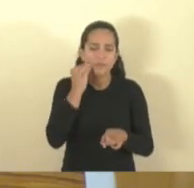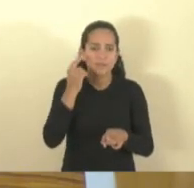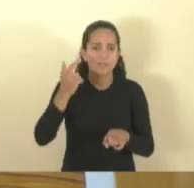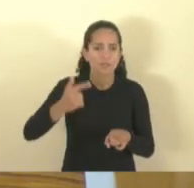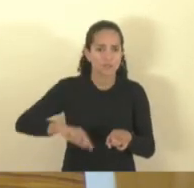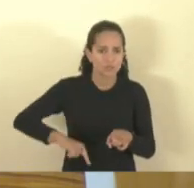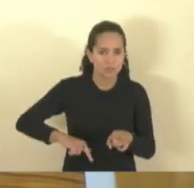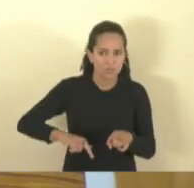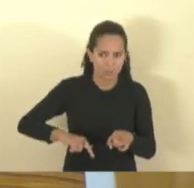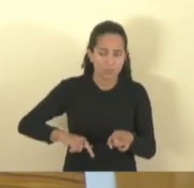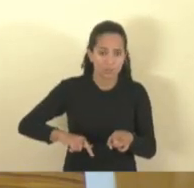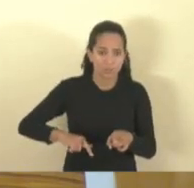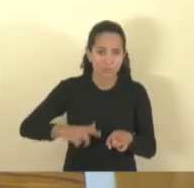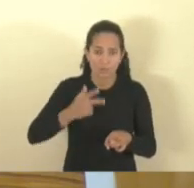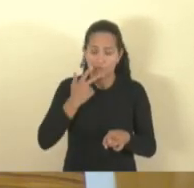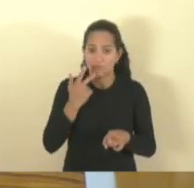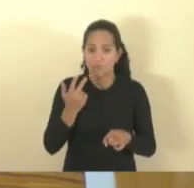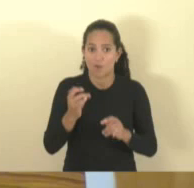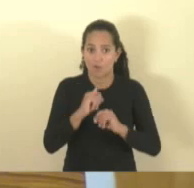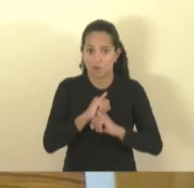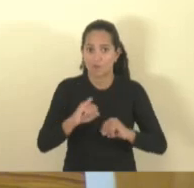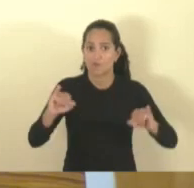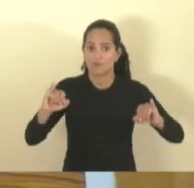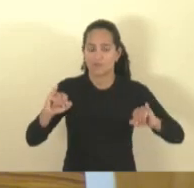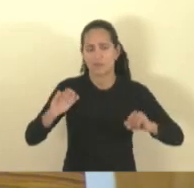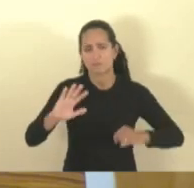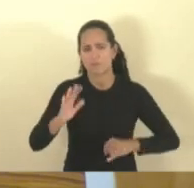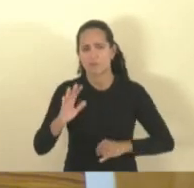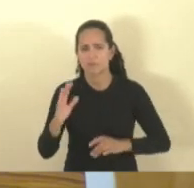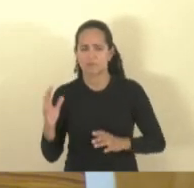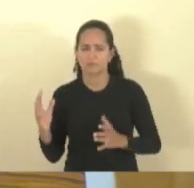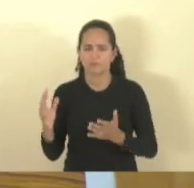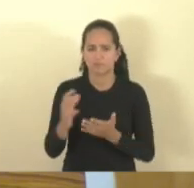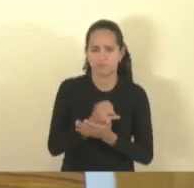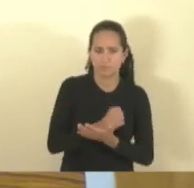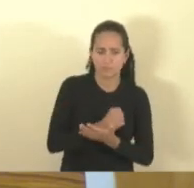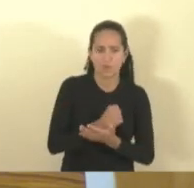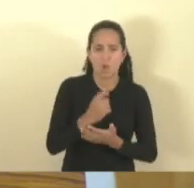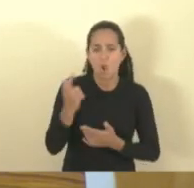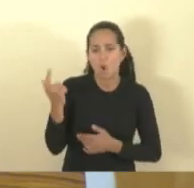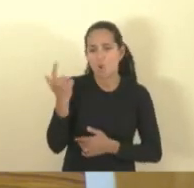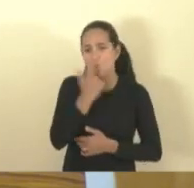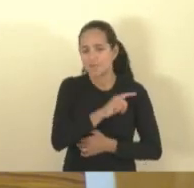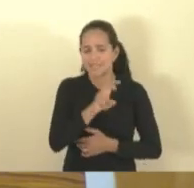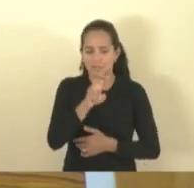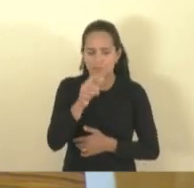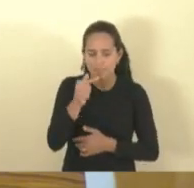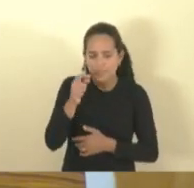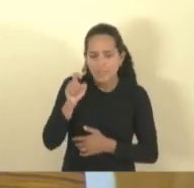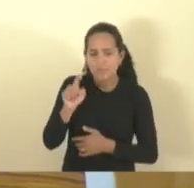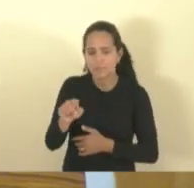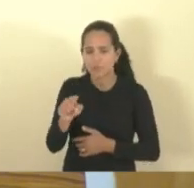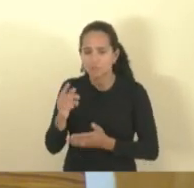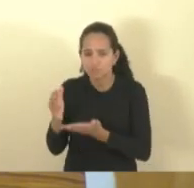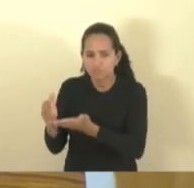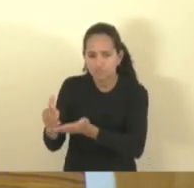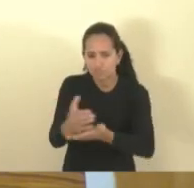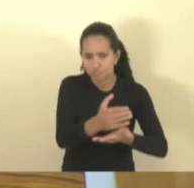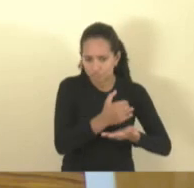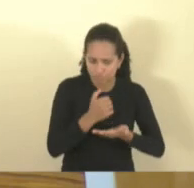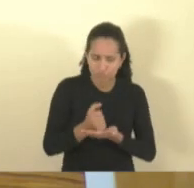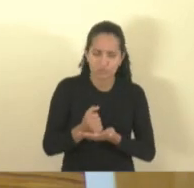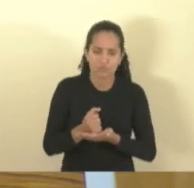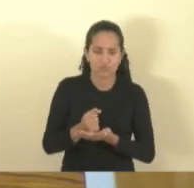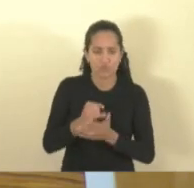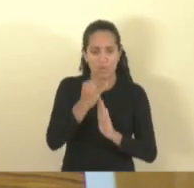Janete, acho que é em primeira mão, nós já recuperamos mais ou menos 57 milhões de imposto de renda nesses de agosto para